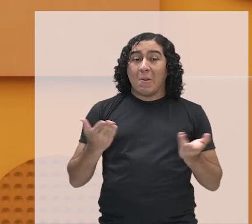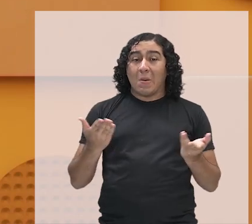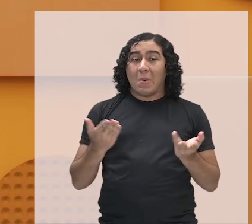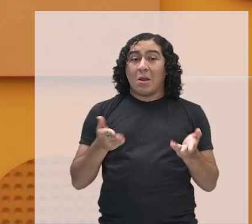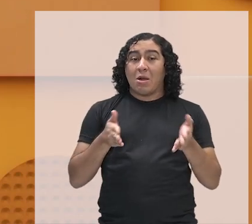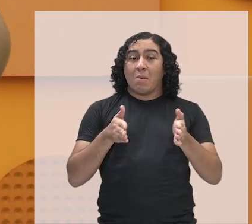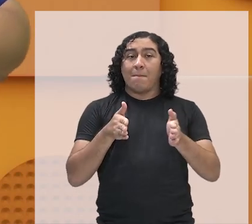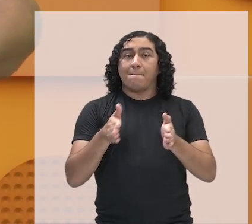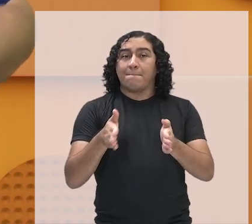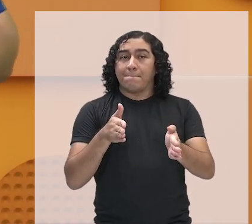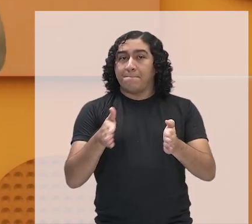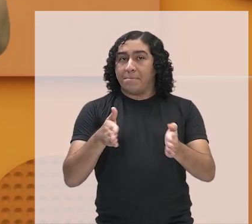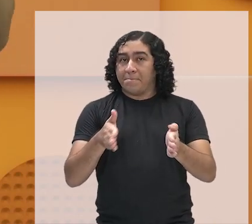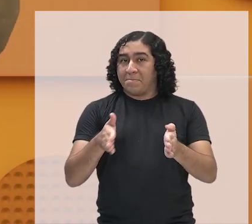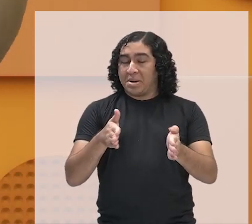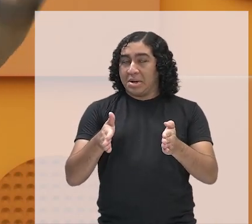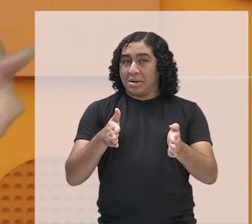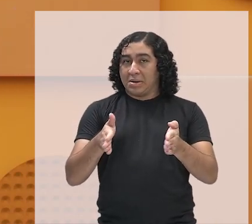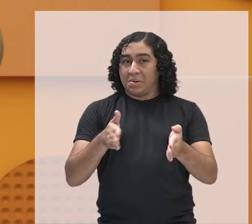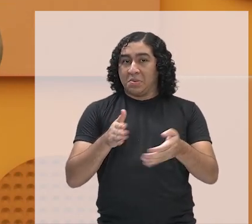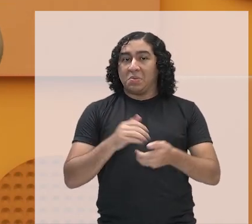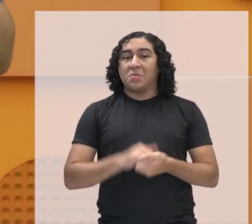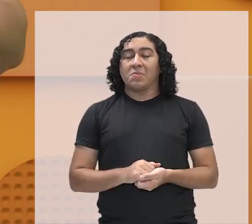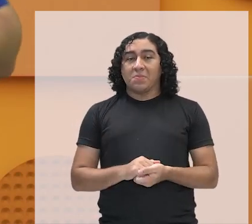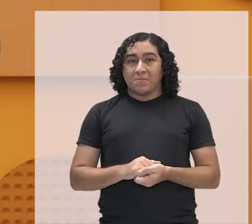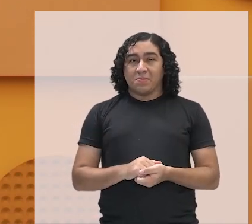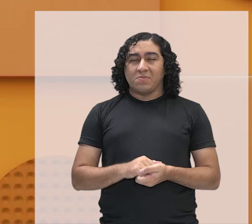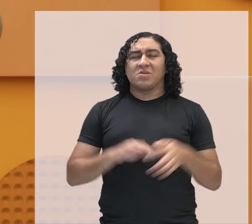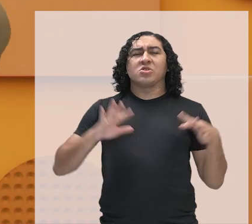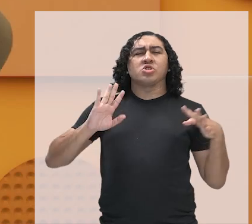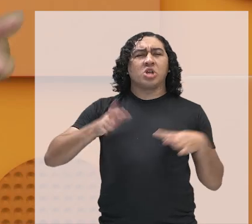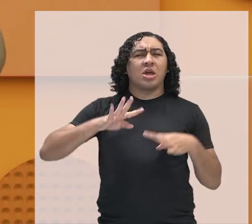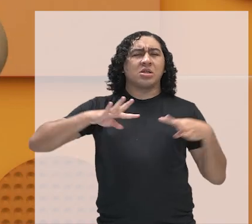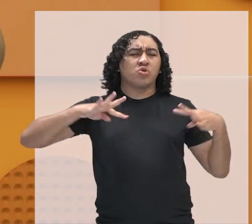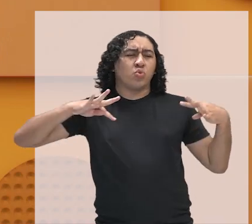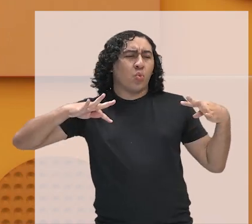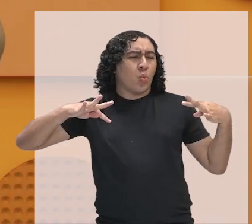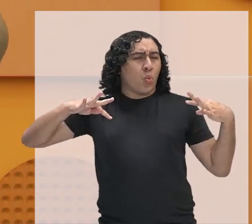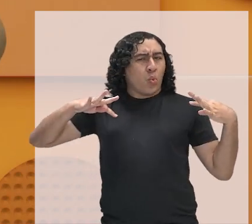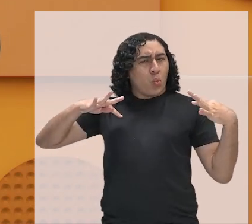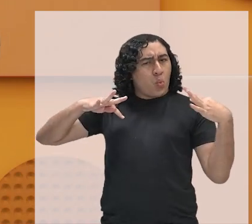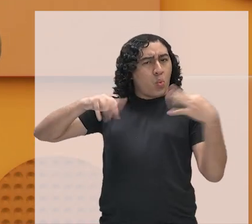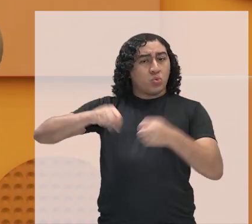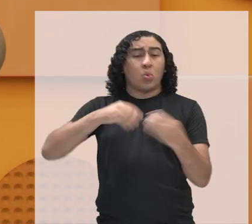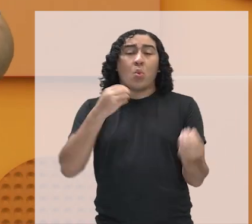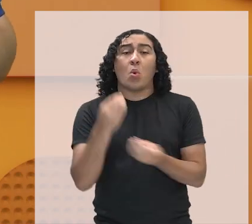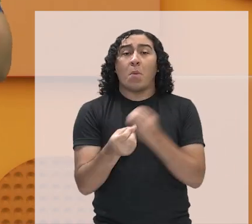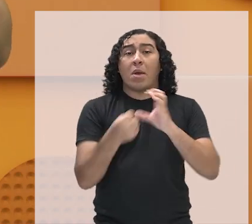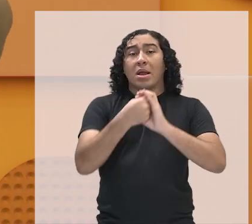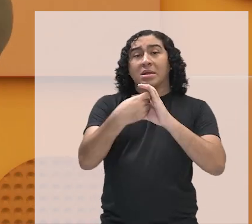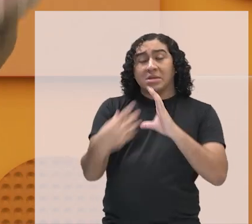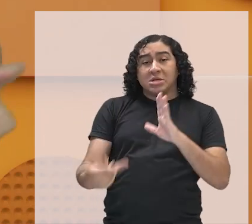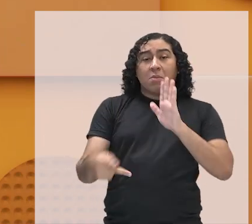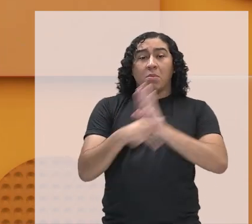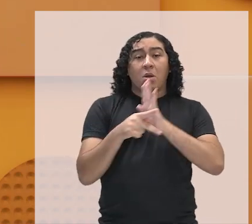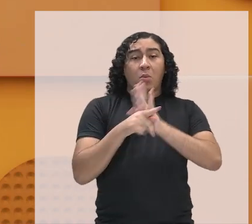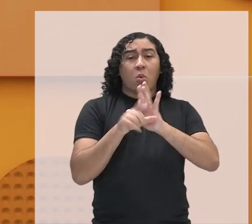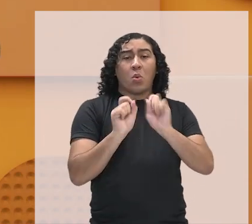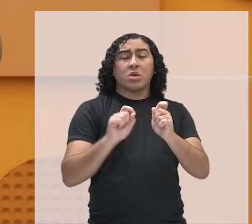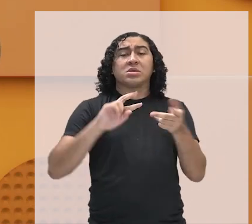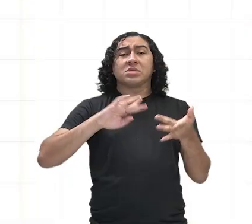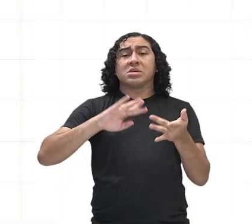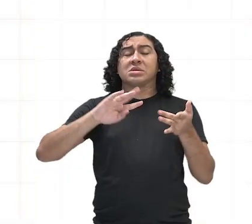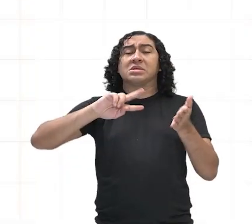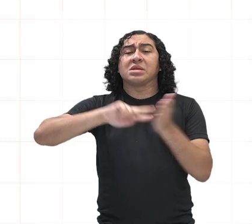clássico, tá? Quando a gente fala, então, sobre esse mundo grego, vamos caracterizar, então, aí, continuar caracterizando, né, o que é, então, esse